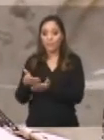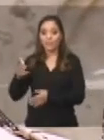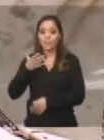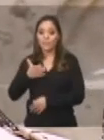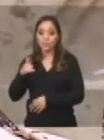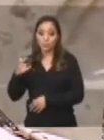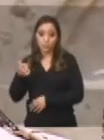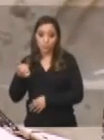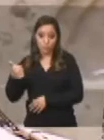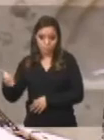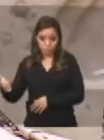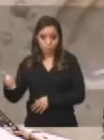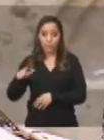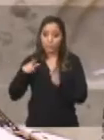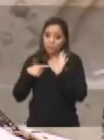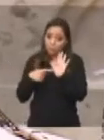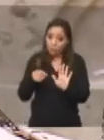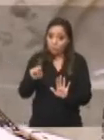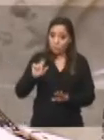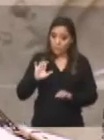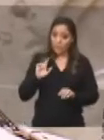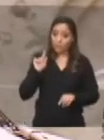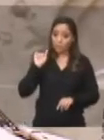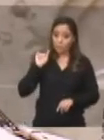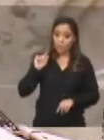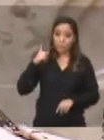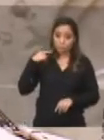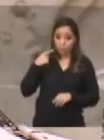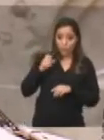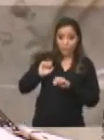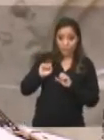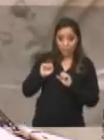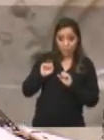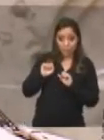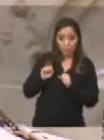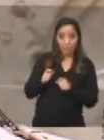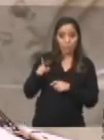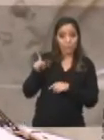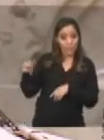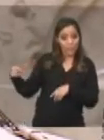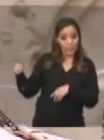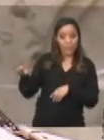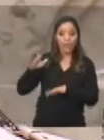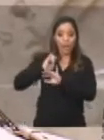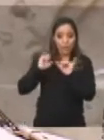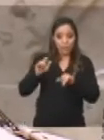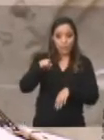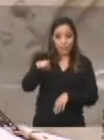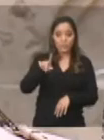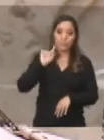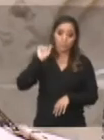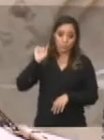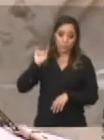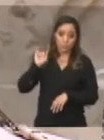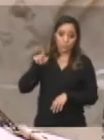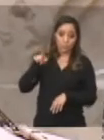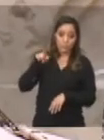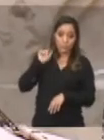aos autos pela própria defesa demonstram que o imóvel gerador dos alegados aluguéis, situado na rua Ernesto Pinto